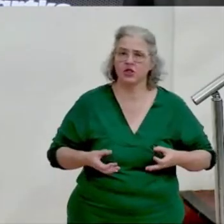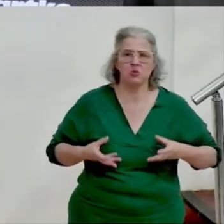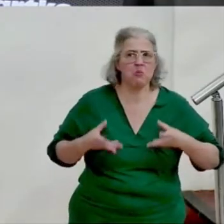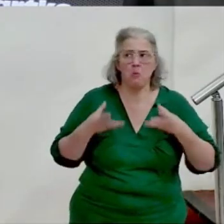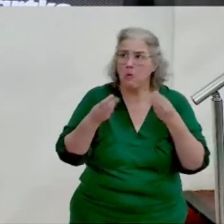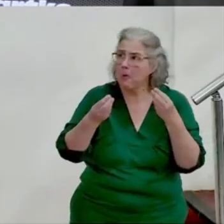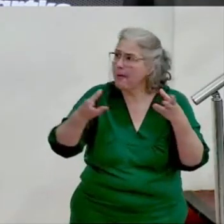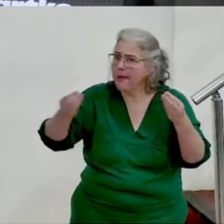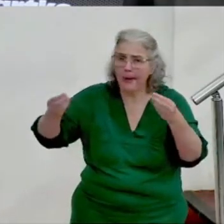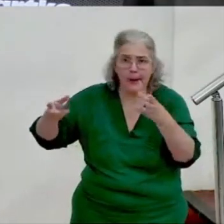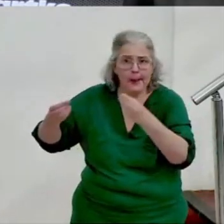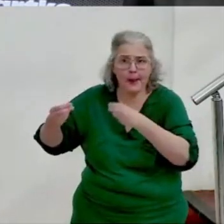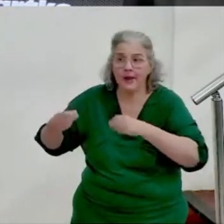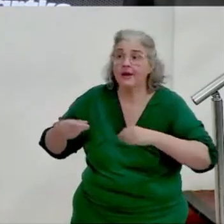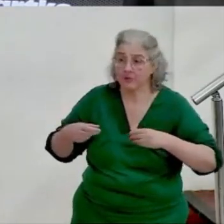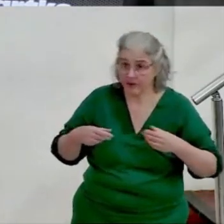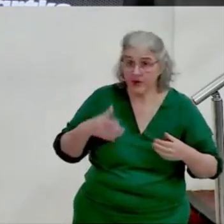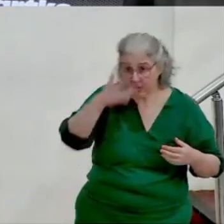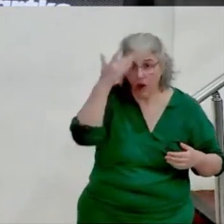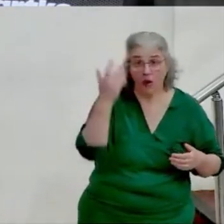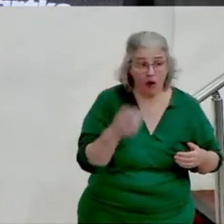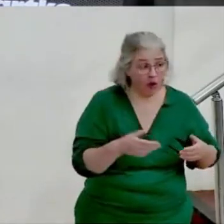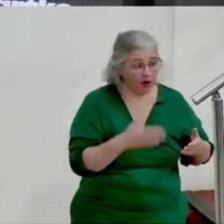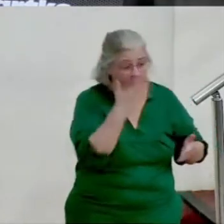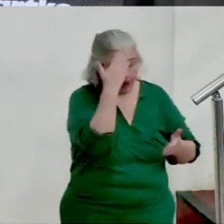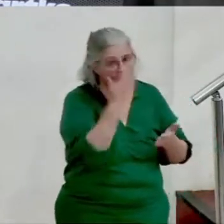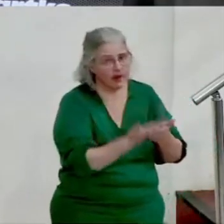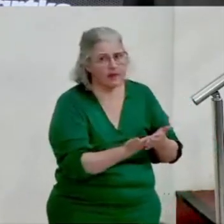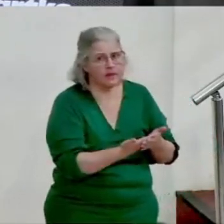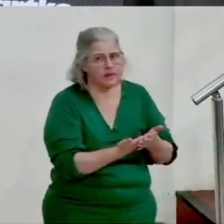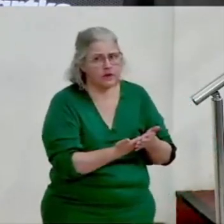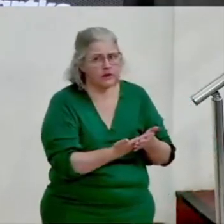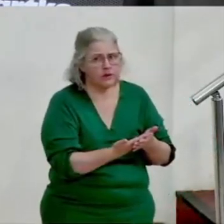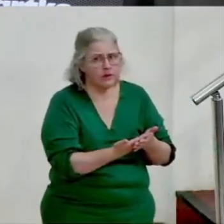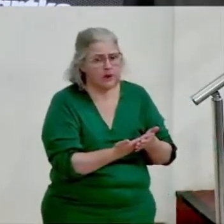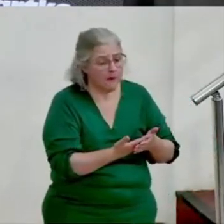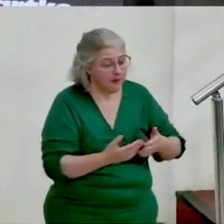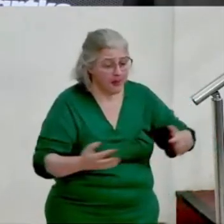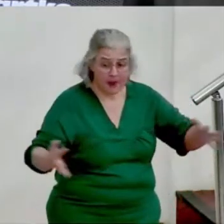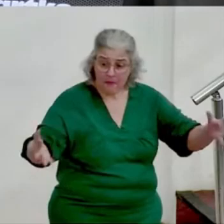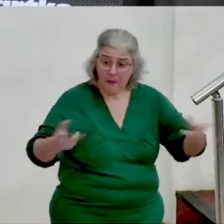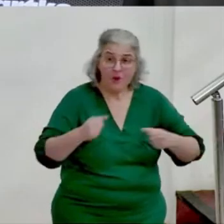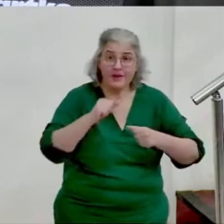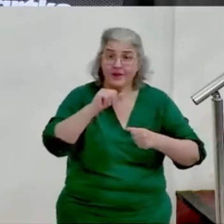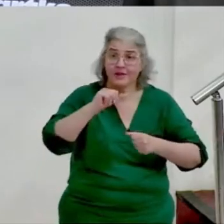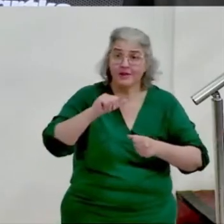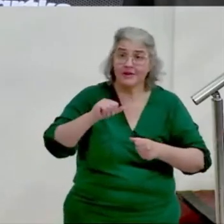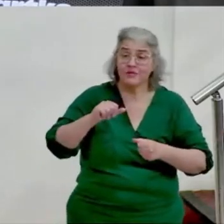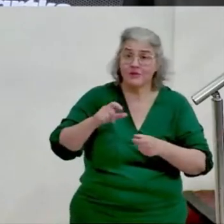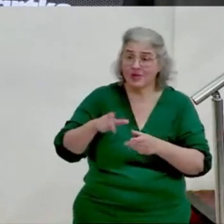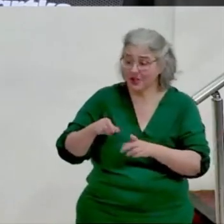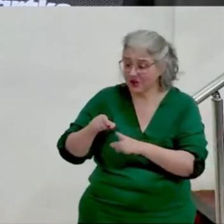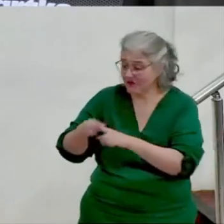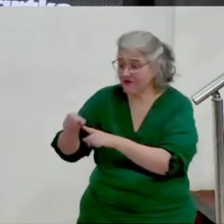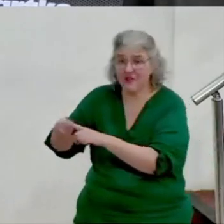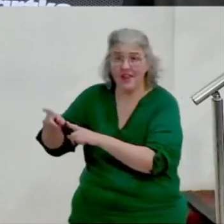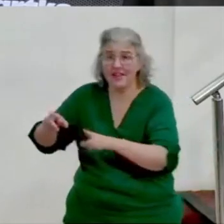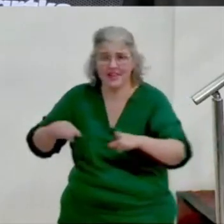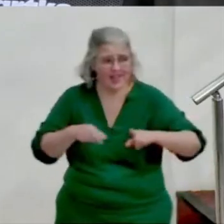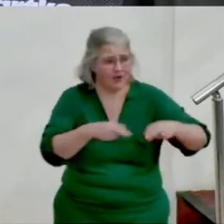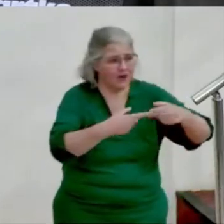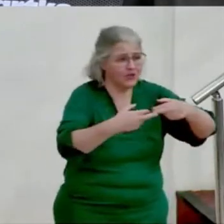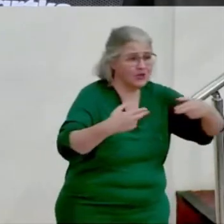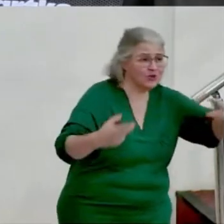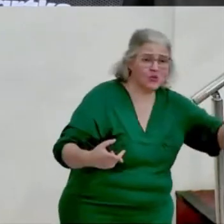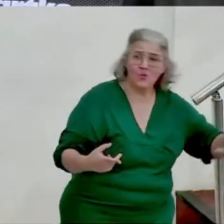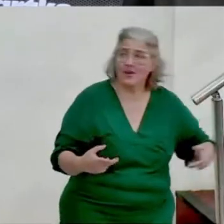de milhares de pessoas creram e estavam reunidos naquele dia, esperando: hoje Jesus vai